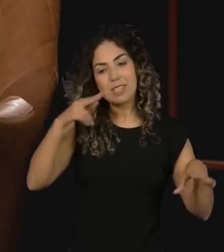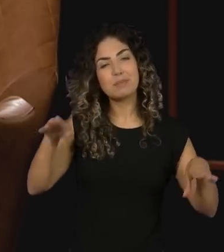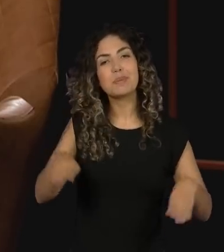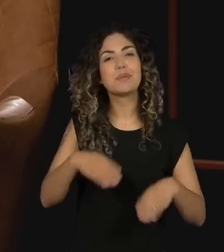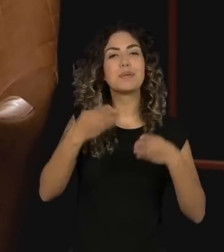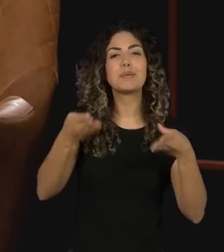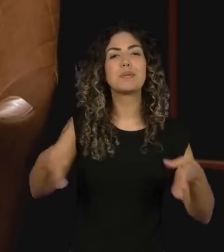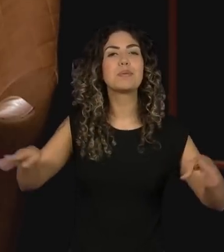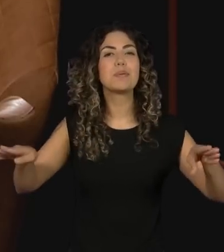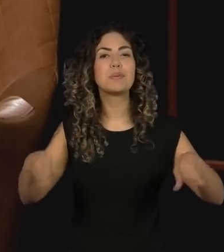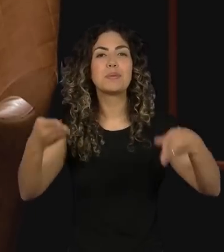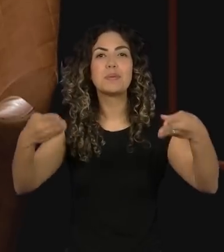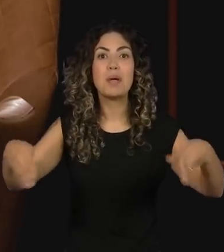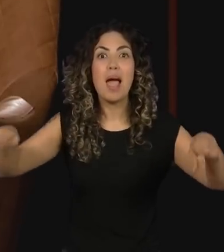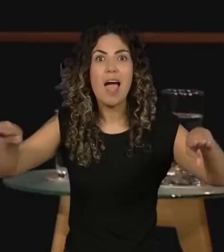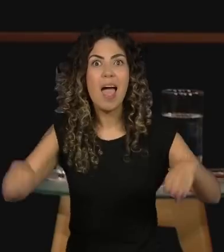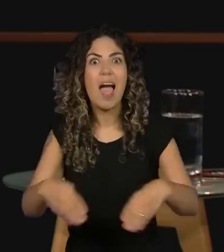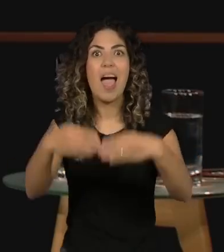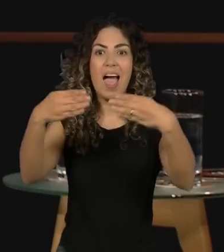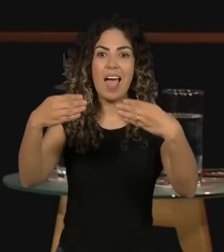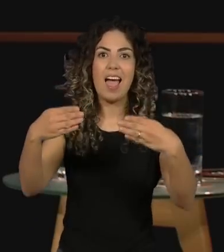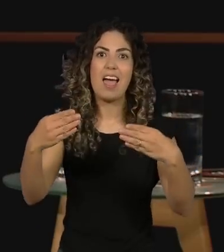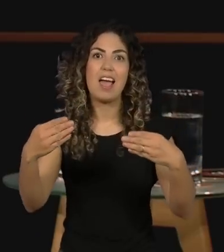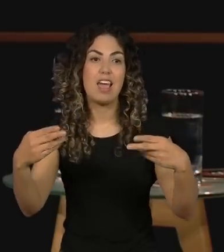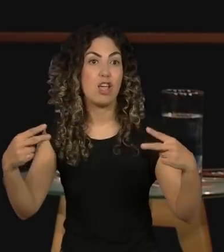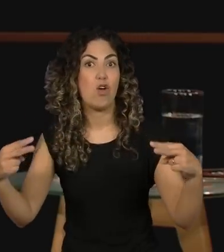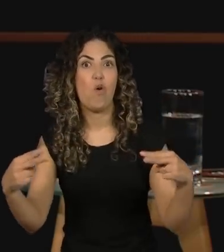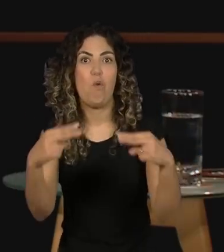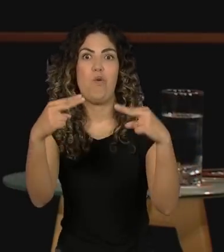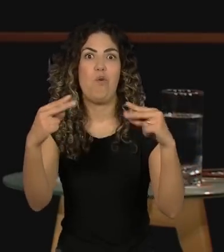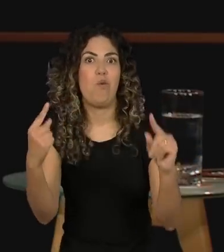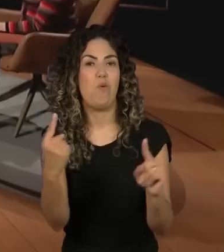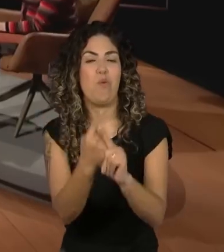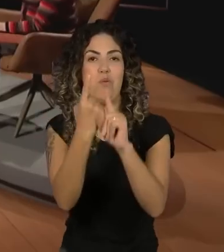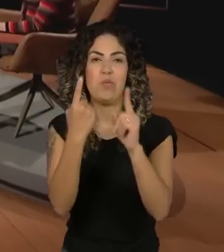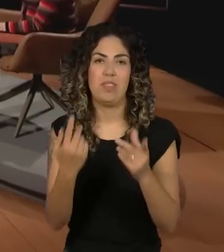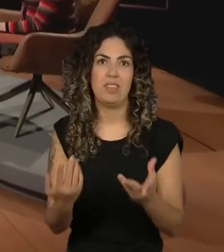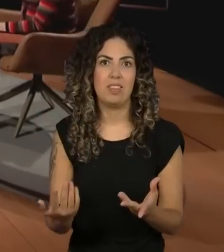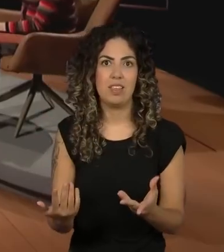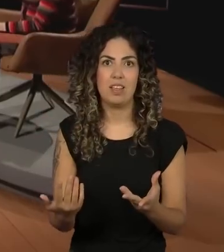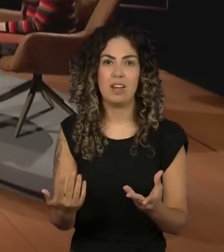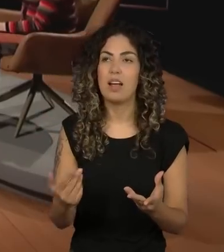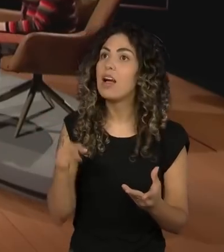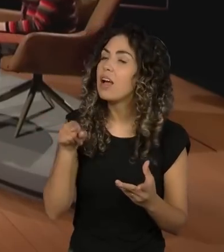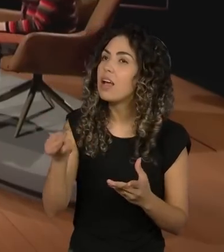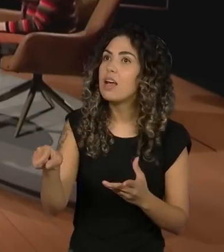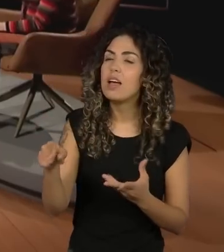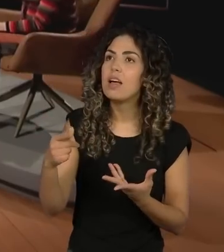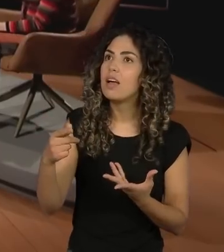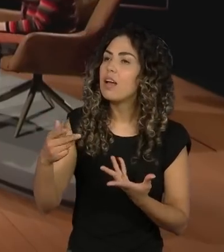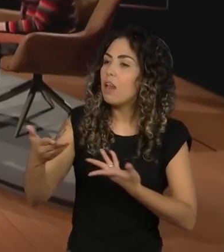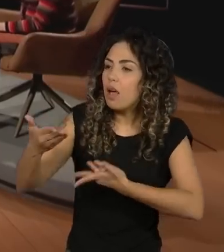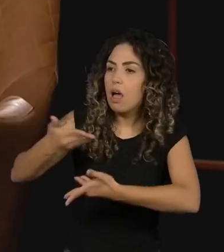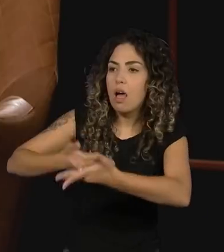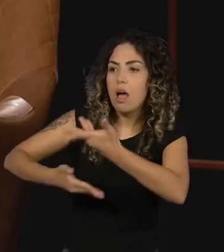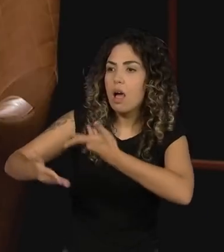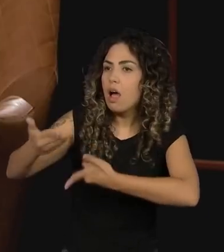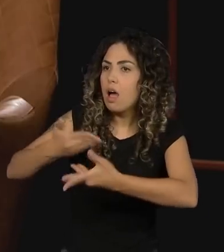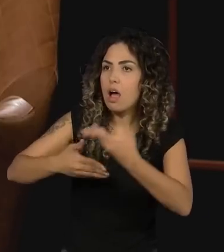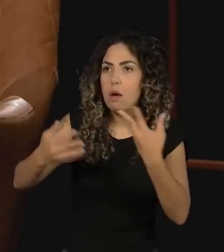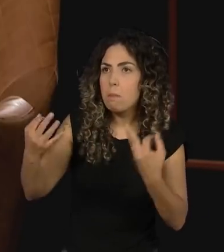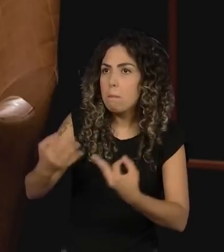sabe? É o olhar, a Pan contra a cena. Tem a troca, né?